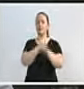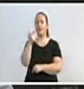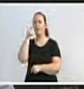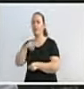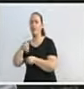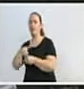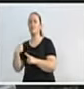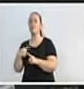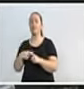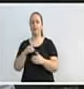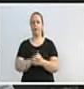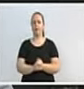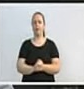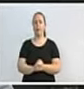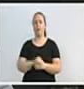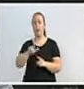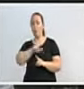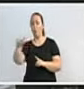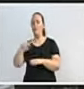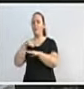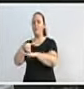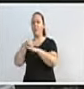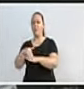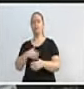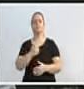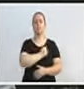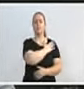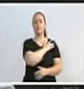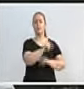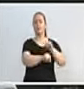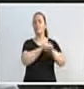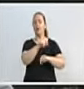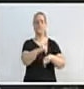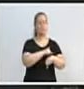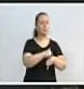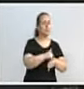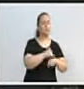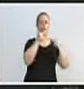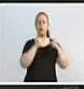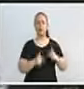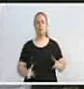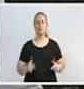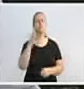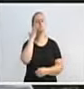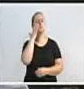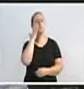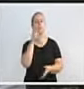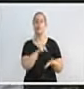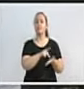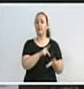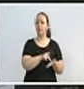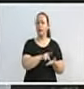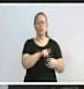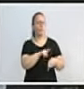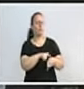eleito com excelente votação e com a dignidade. E quem provou isso foi o povo, que realmente soube da verdade. Em nenhum momento o